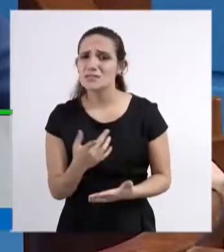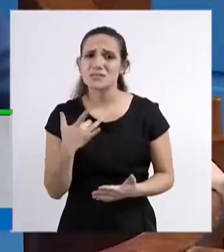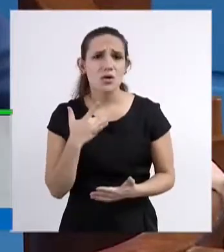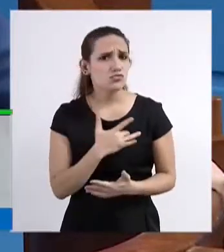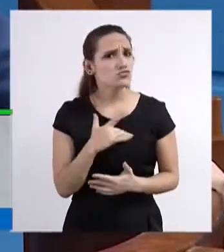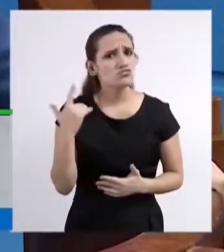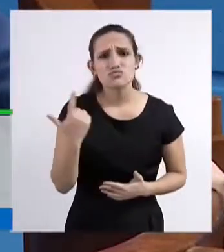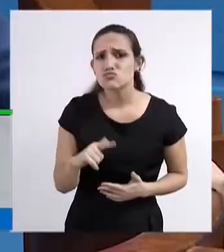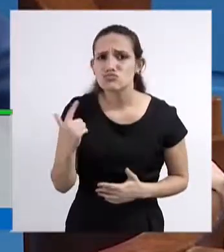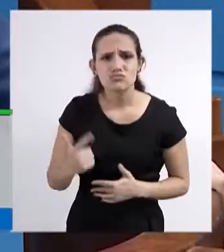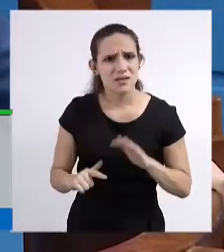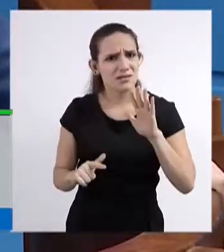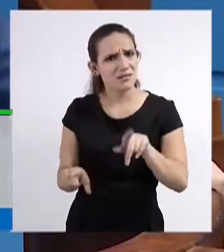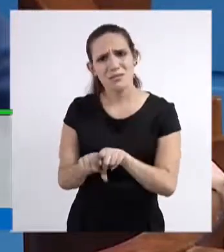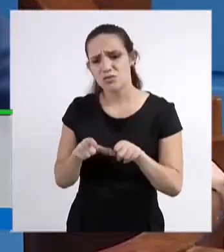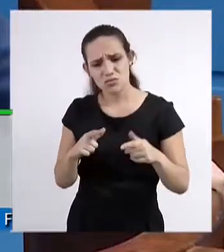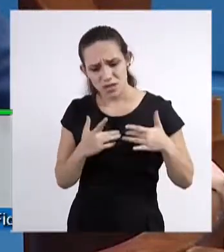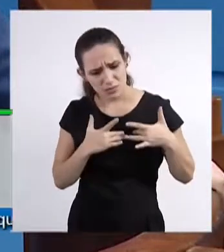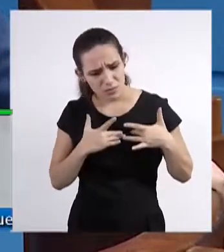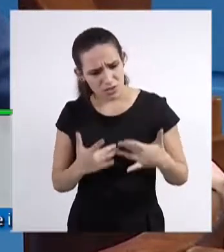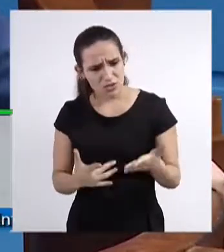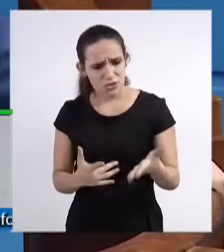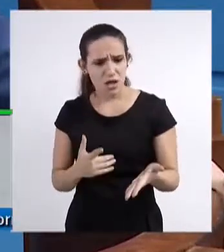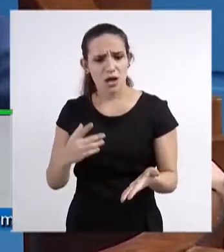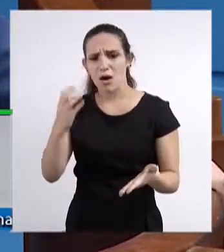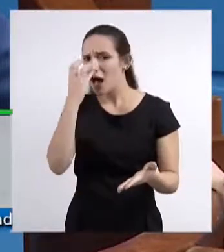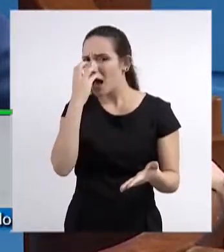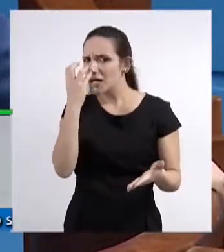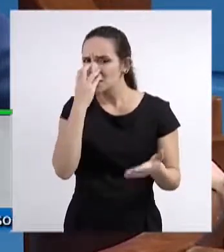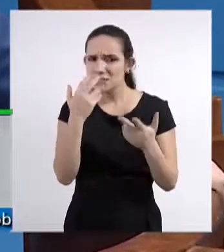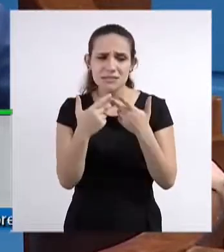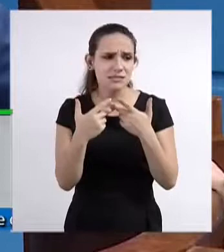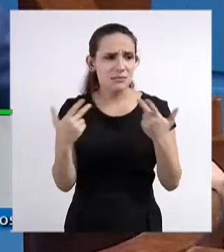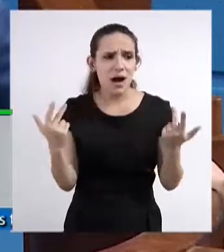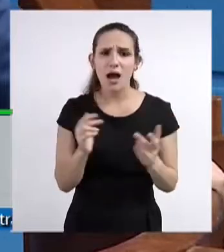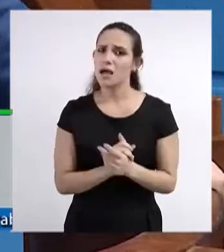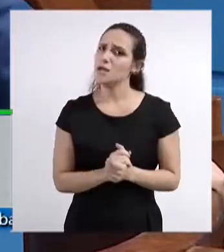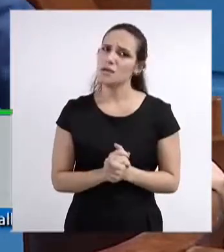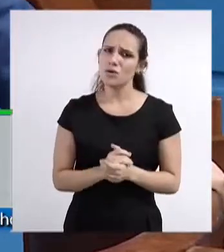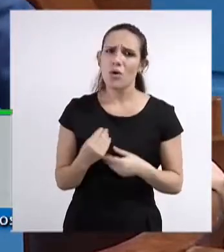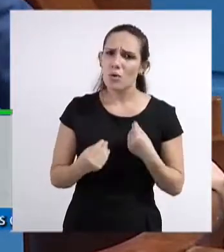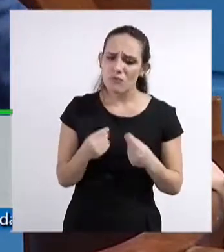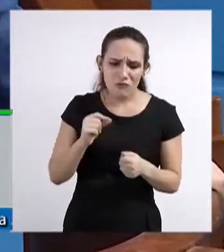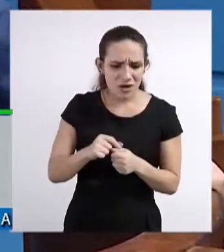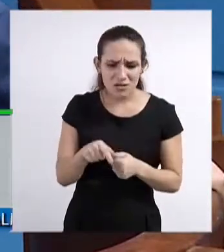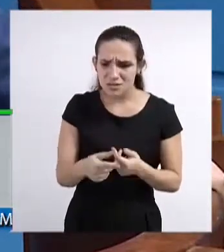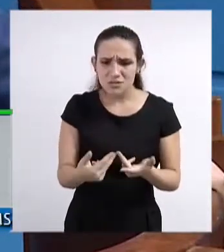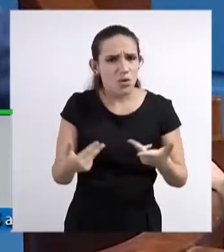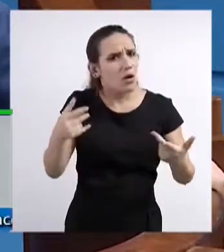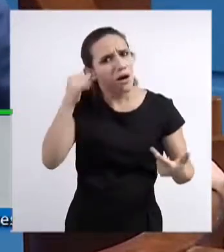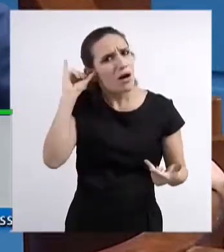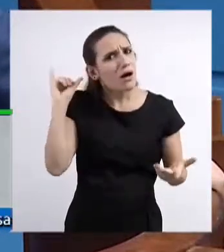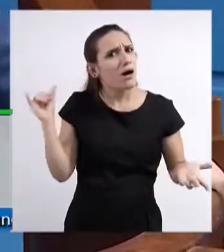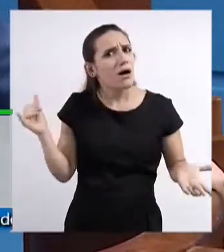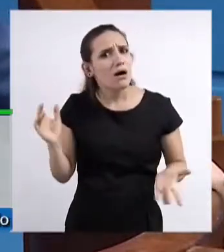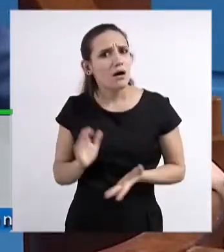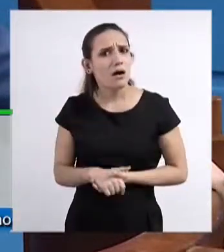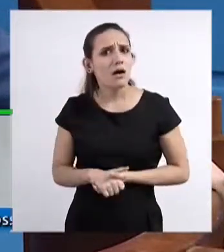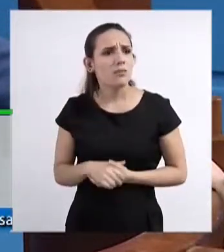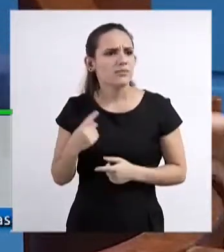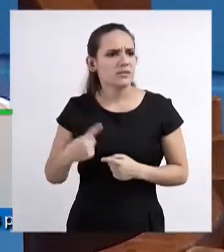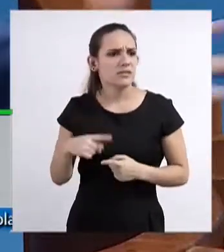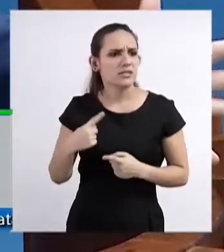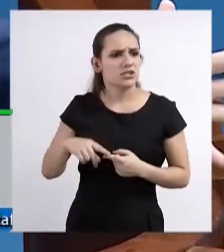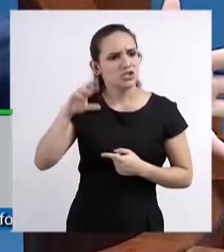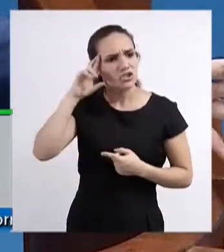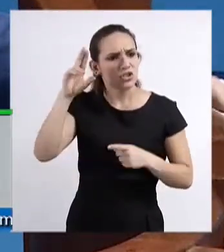uma questão de compaixão com os animais, de preocupação, porque o produtor, os frigoríficos, o